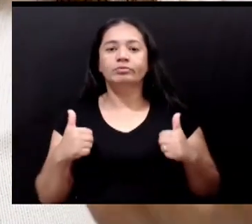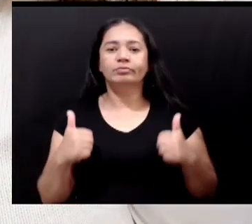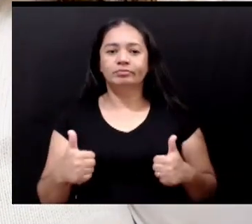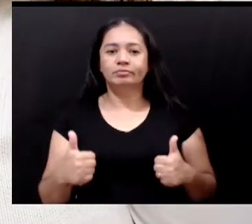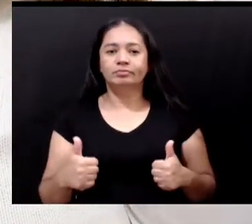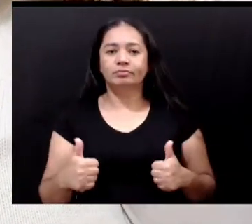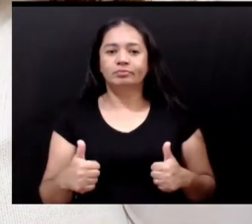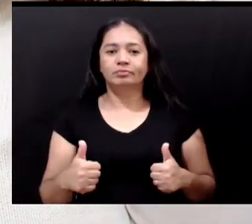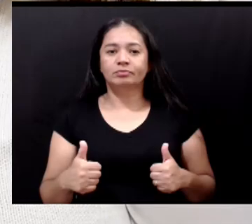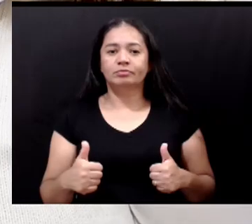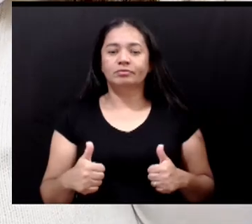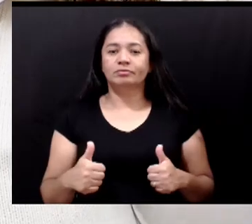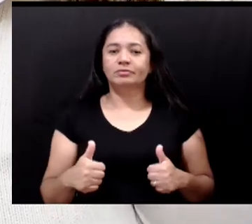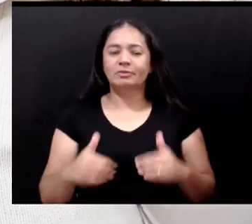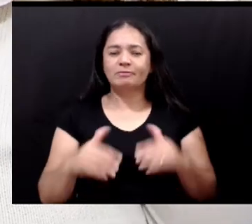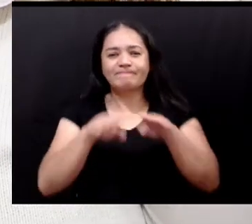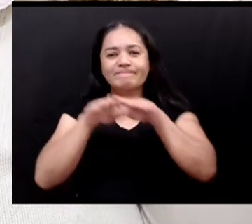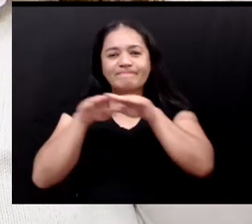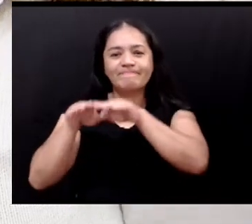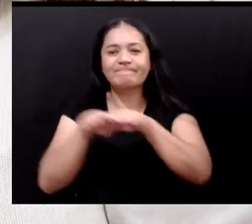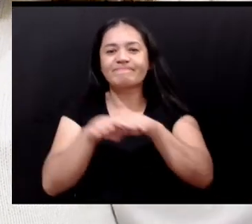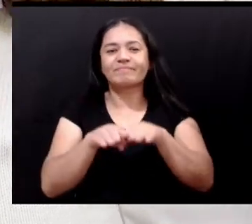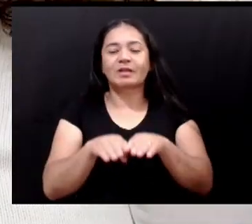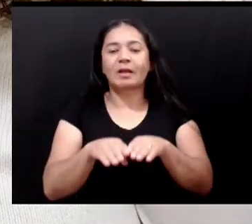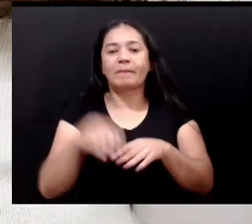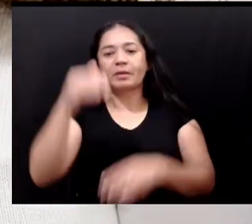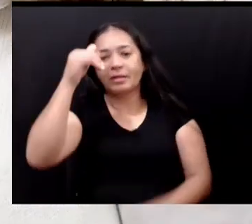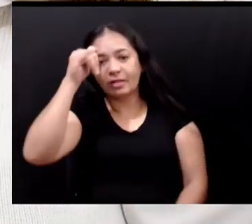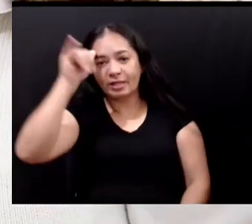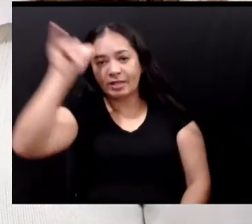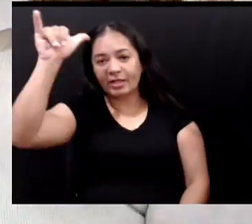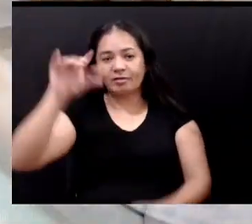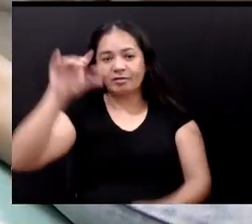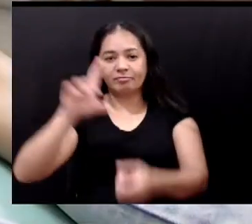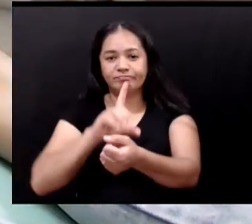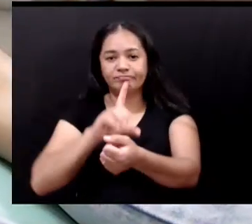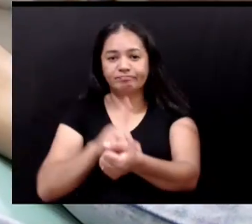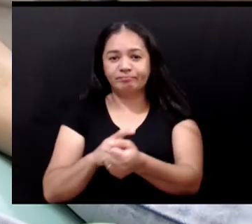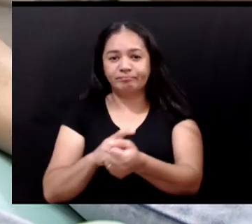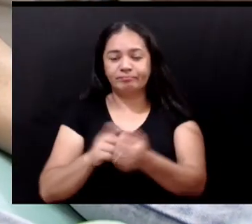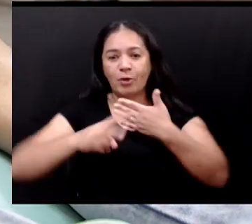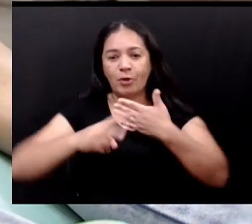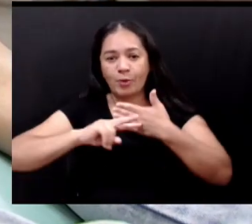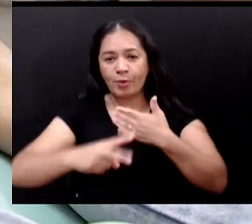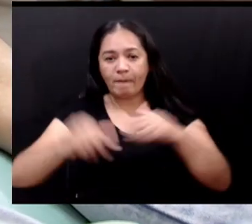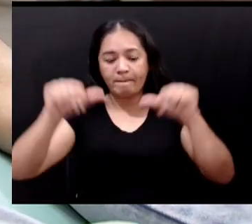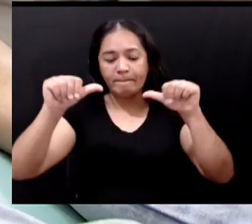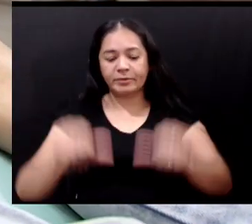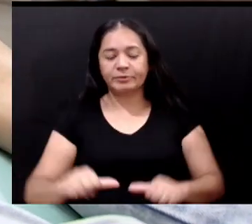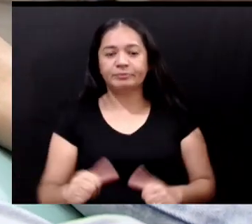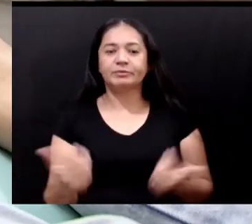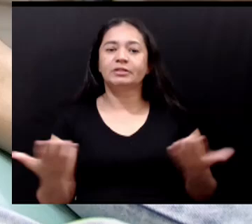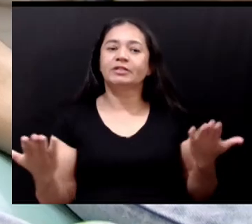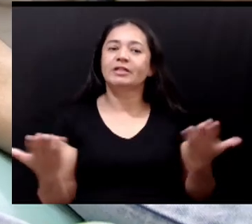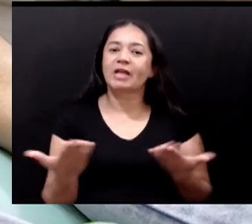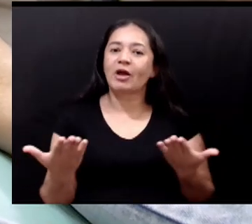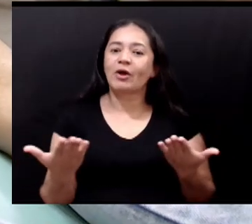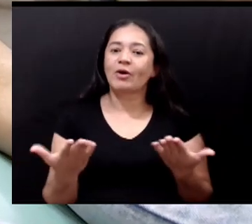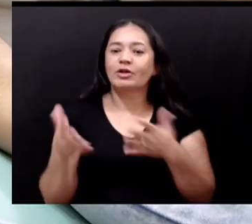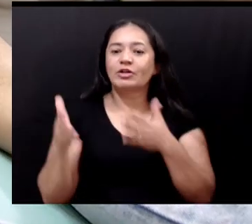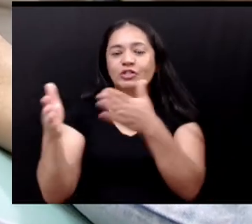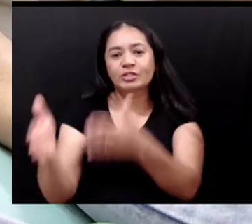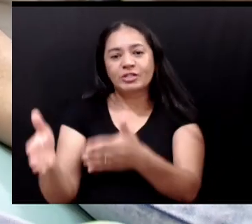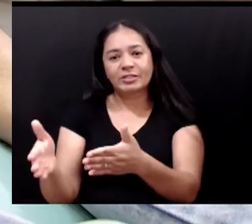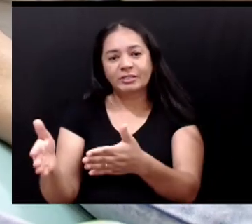fininho, alinhadinho, para que a diabetes não haja complicações da diabetes. E aí, chegando aqui na clínica, então, quais